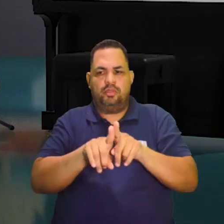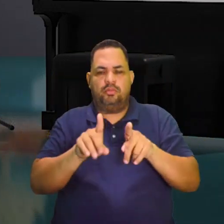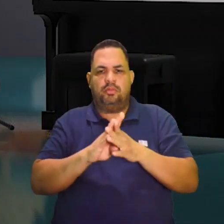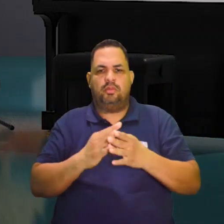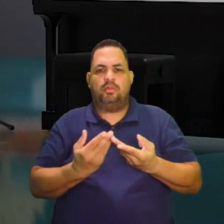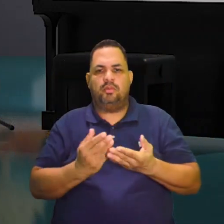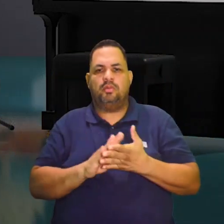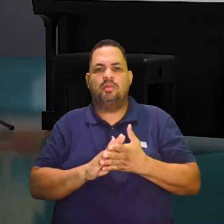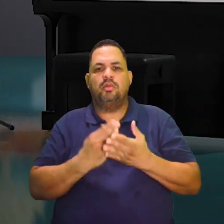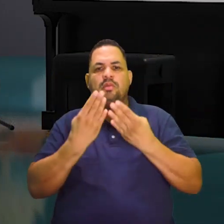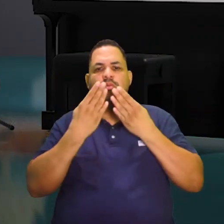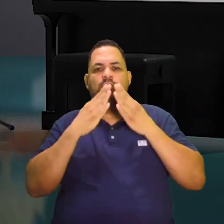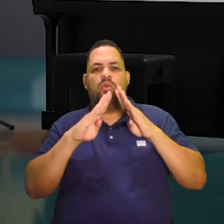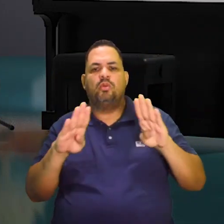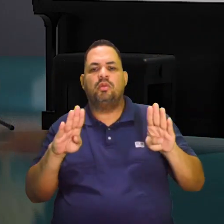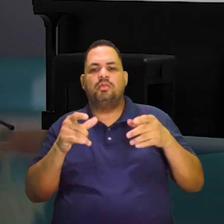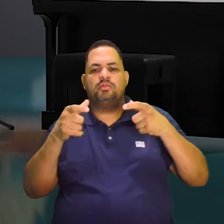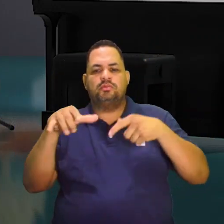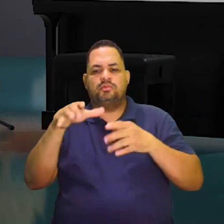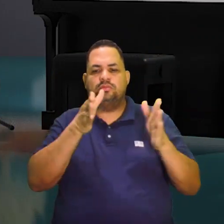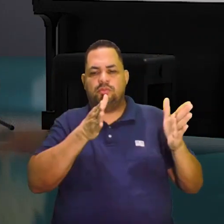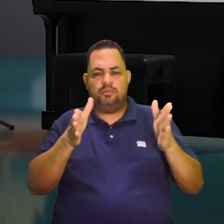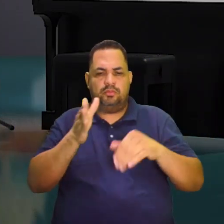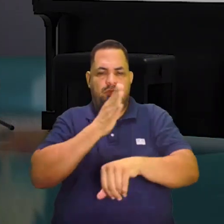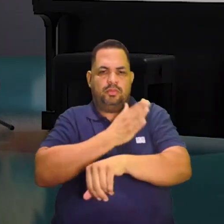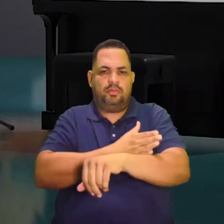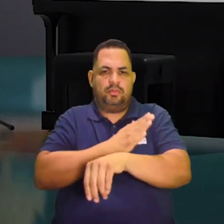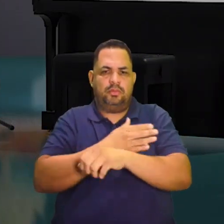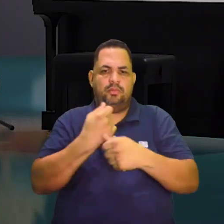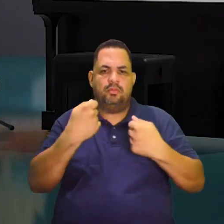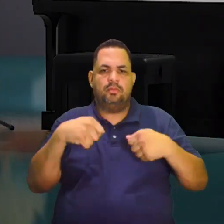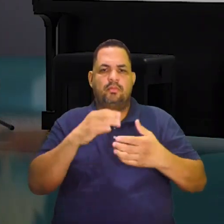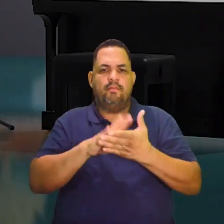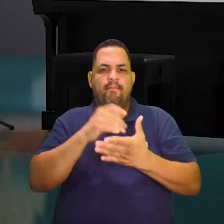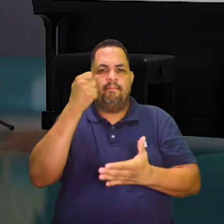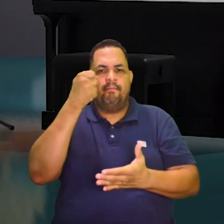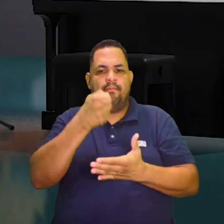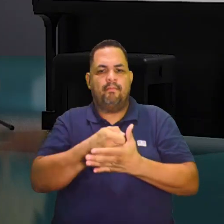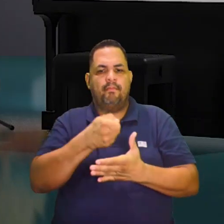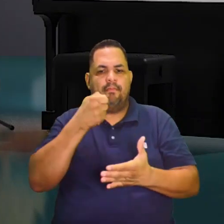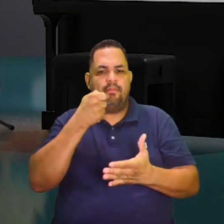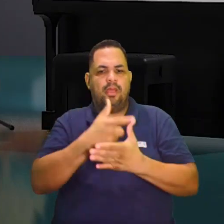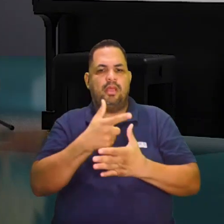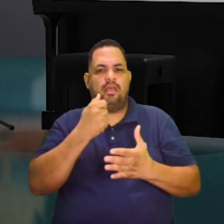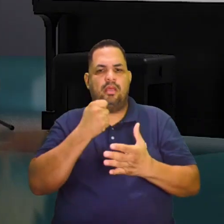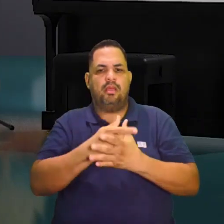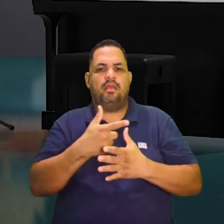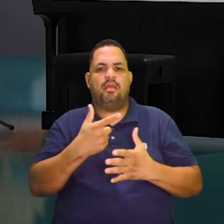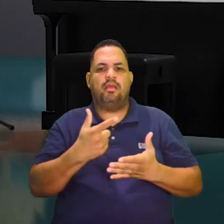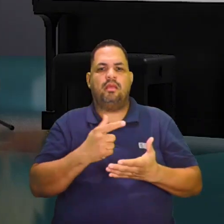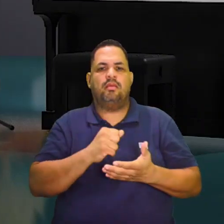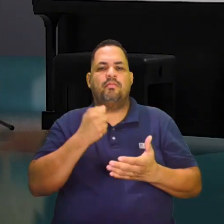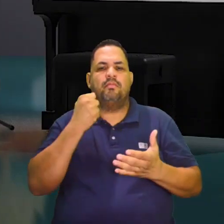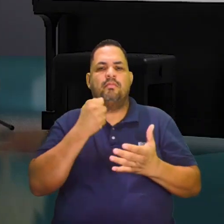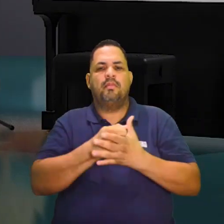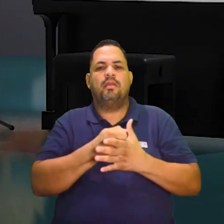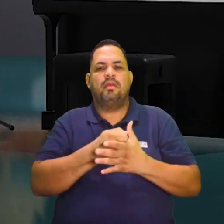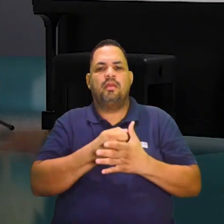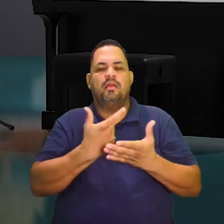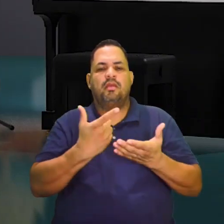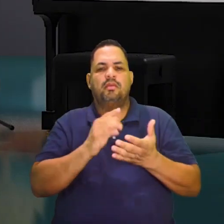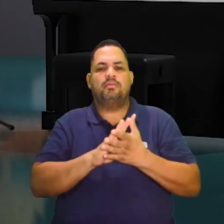feudais, os burgueses da época, que podiam, então, comprar, né, esses trabalhos